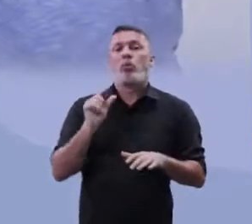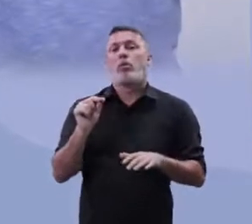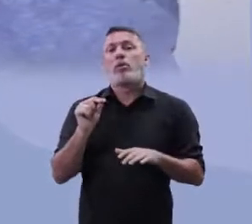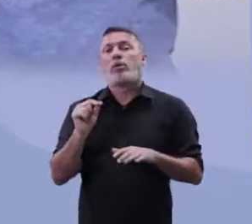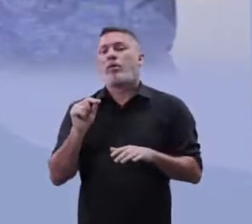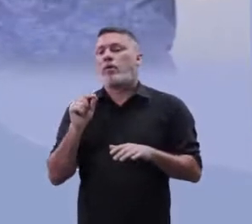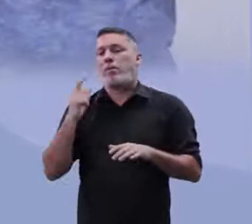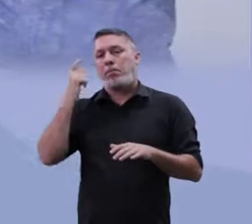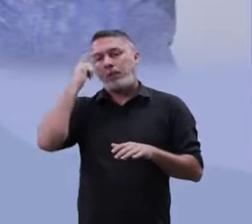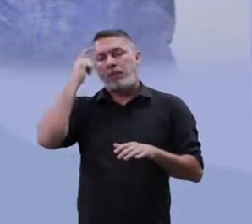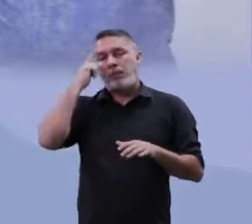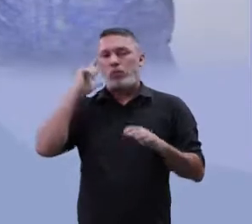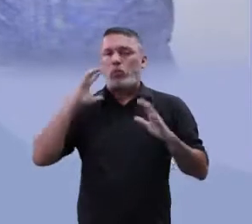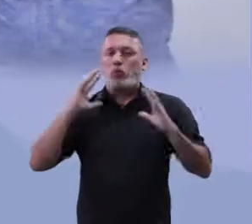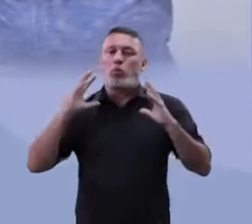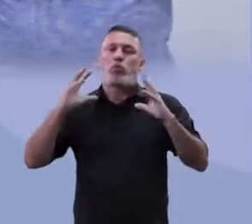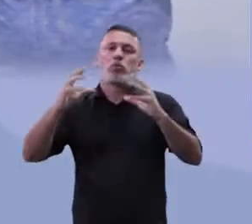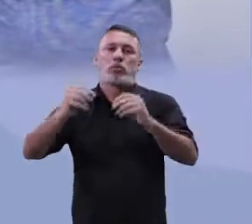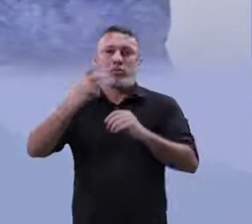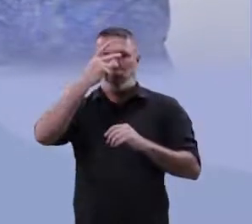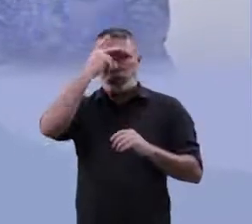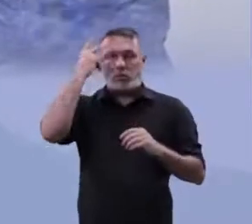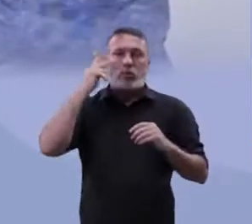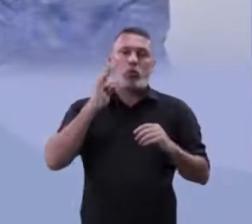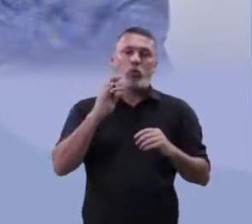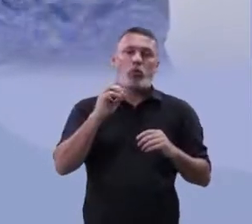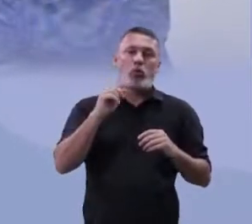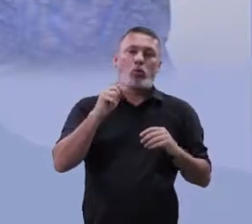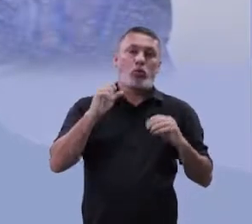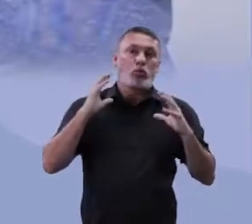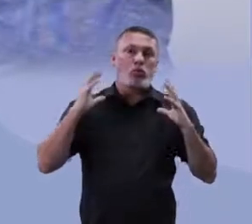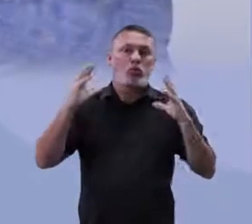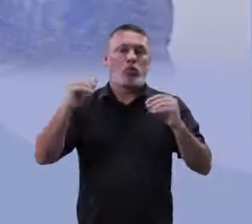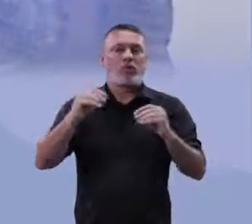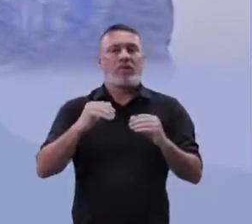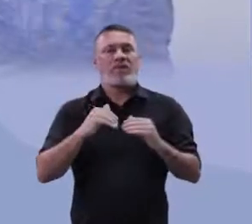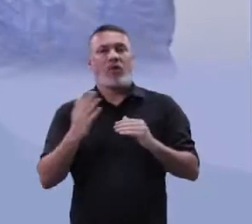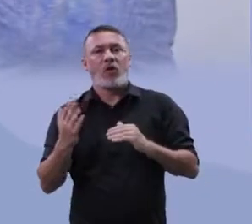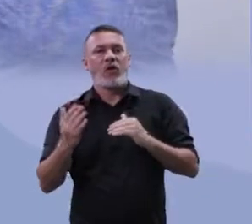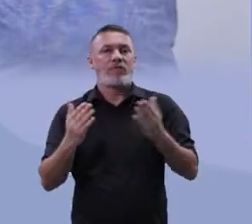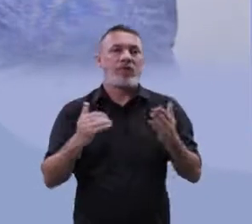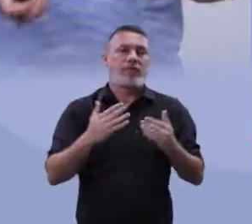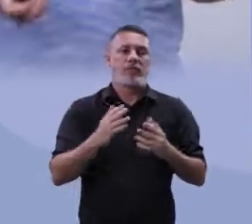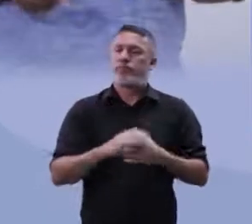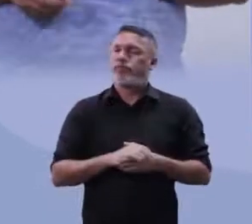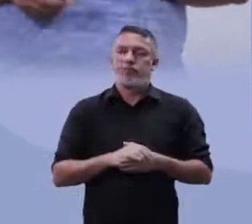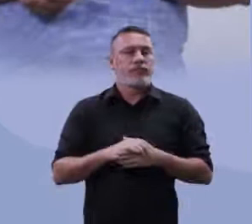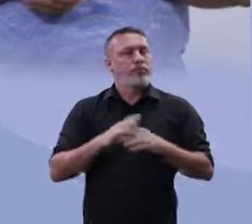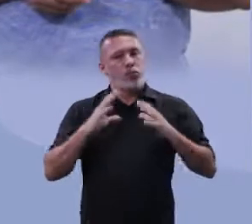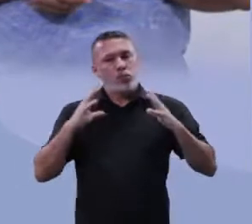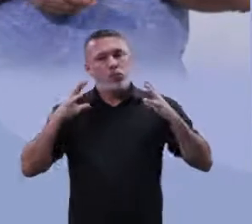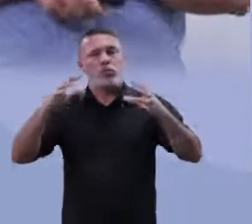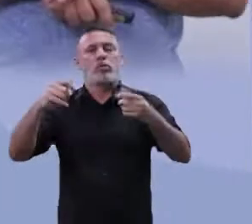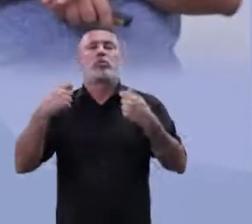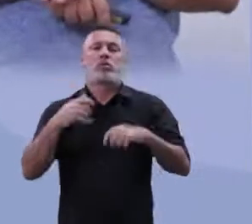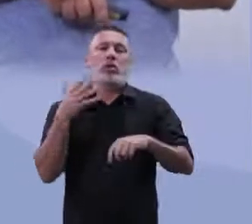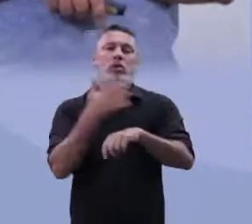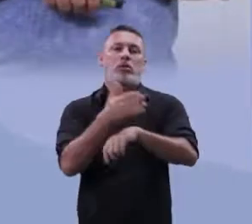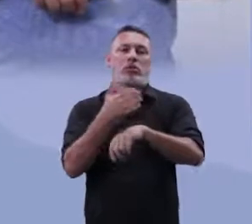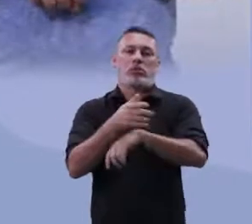penso em todos. Todos. Sem, né, exceção de todos precisam ter acesso